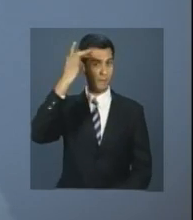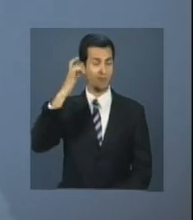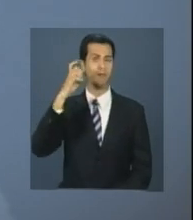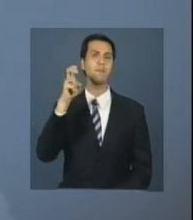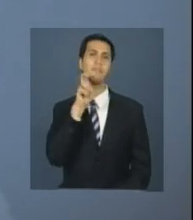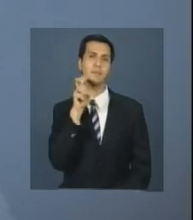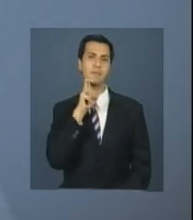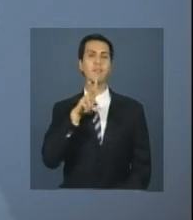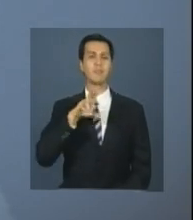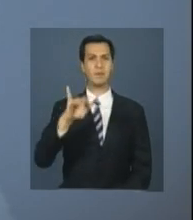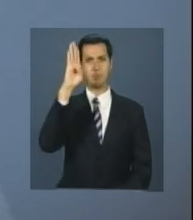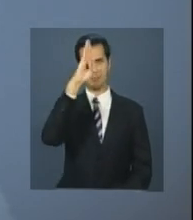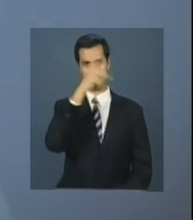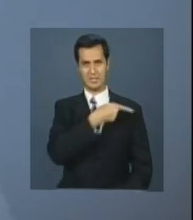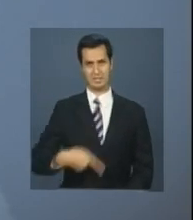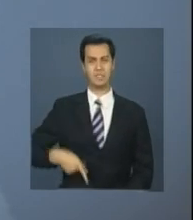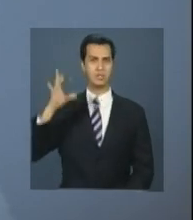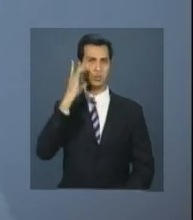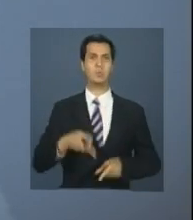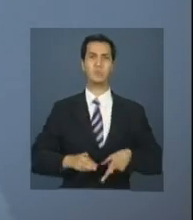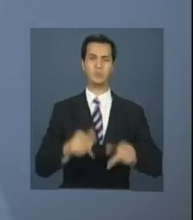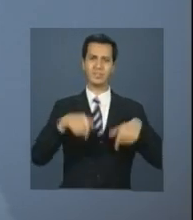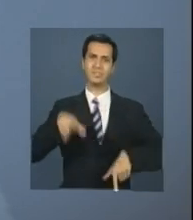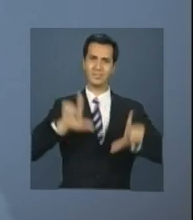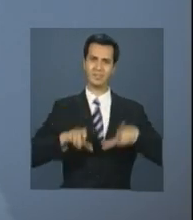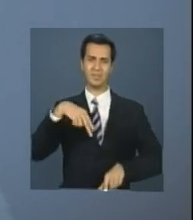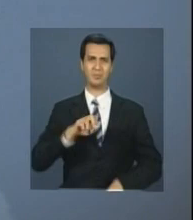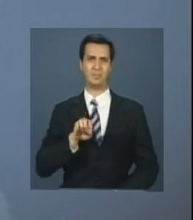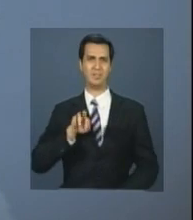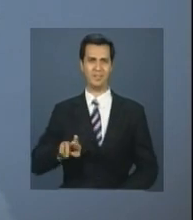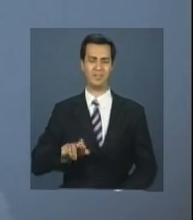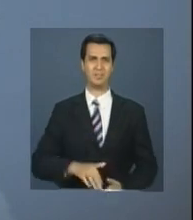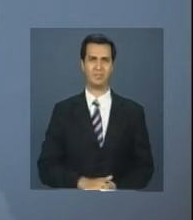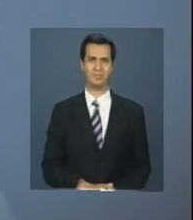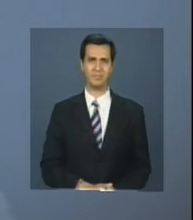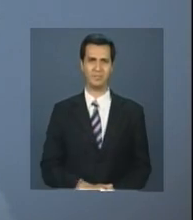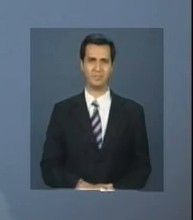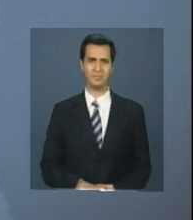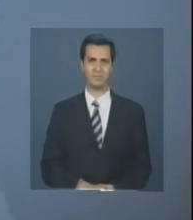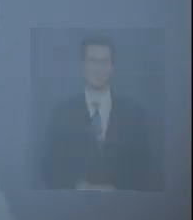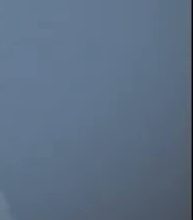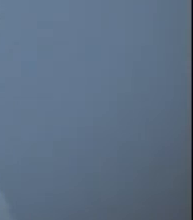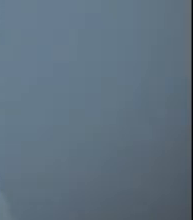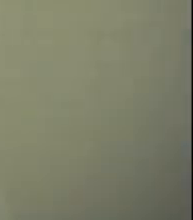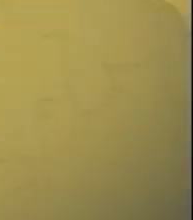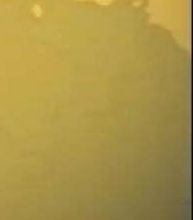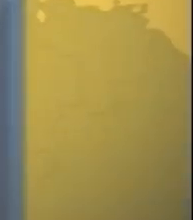agenda já em solo brasileiro. Continue com a gente, NBR e a TV do Governo Federal.